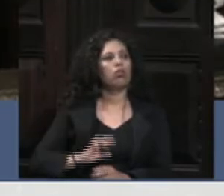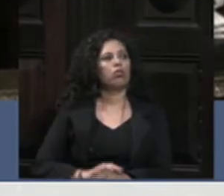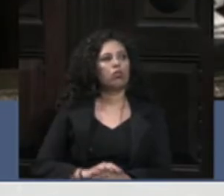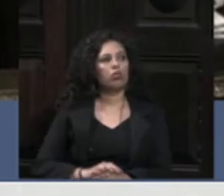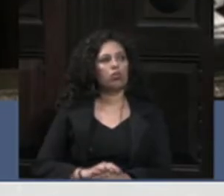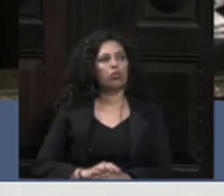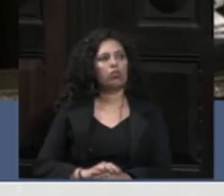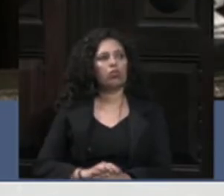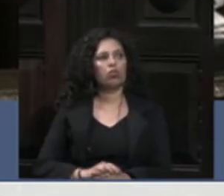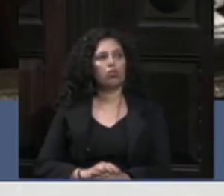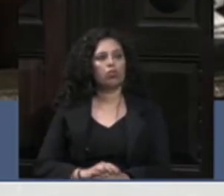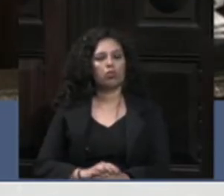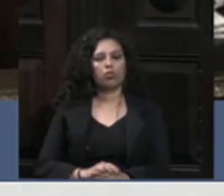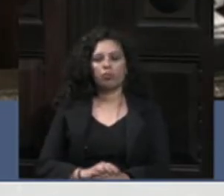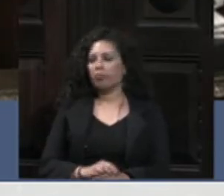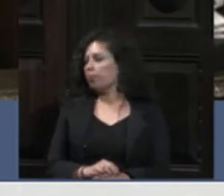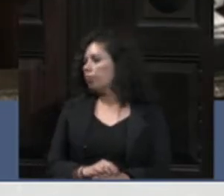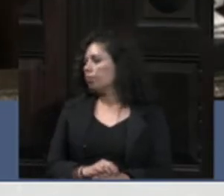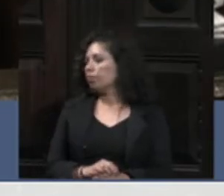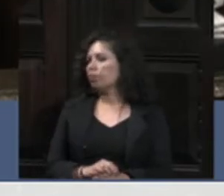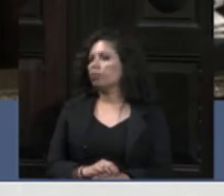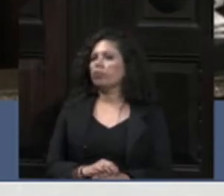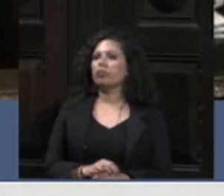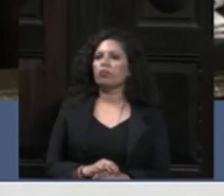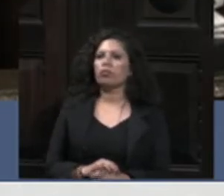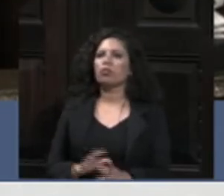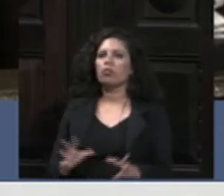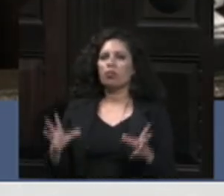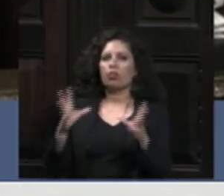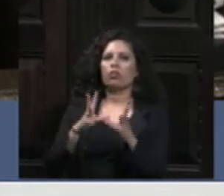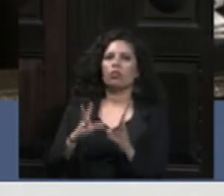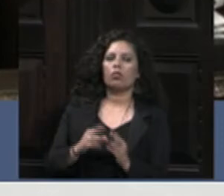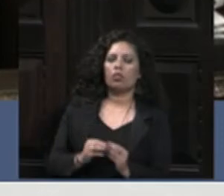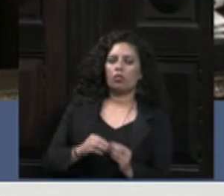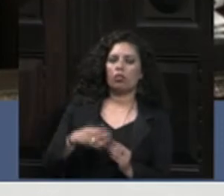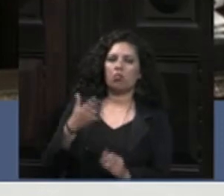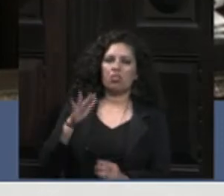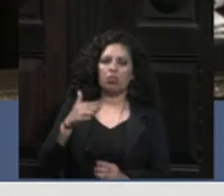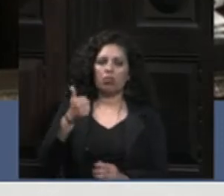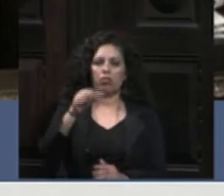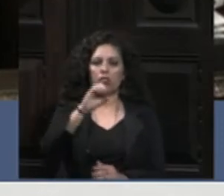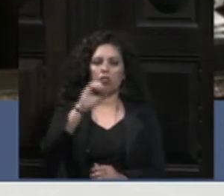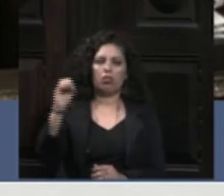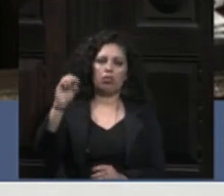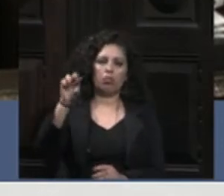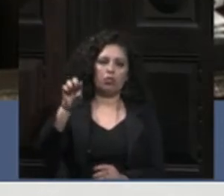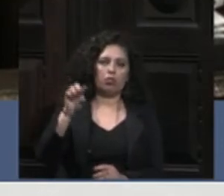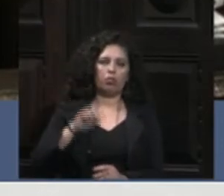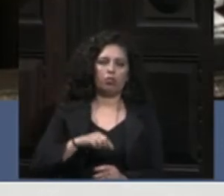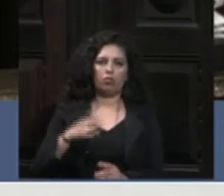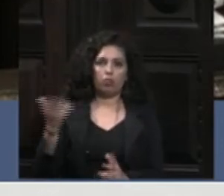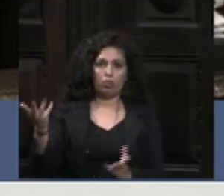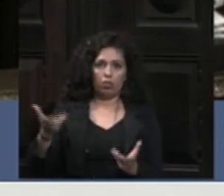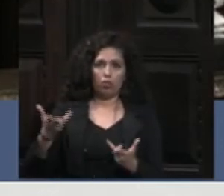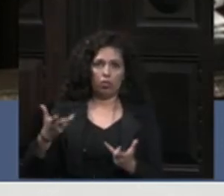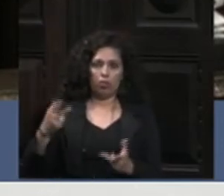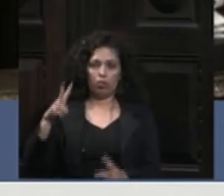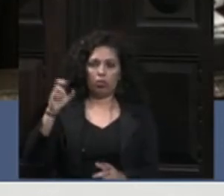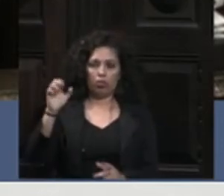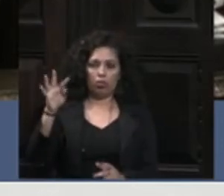iam ser securitizados por aproximadamente 100 milhões. E agora o